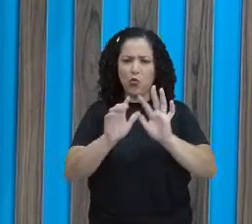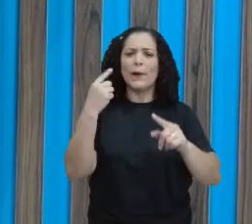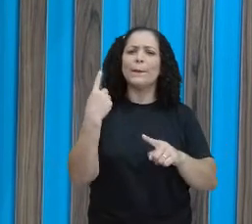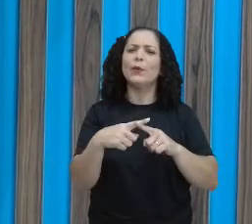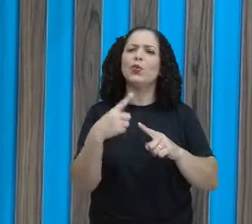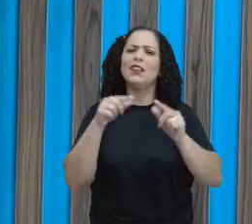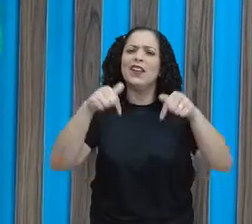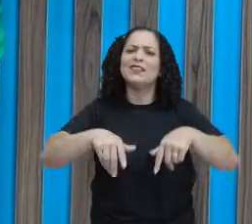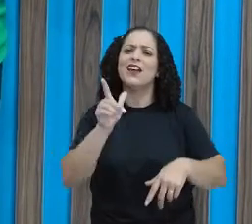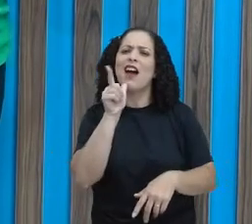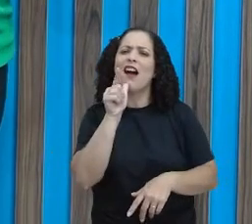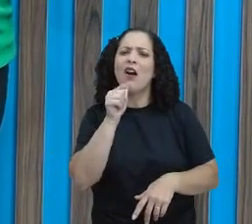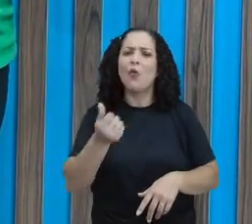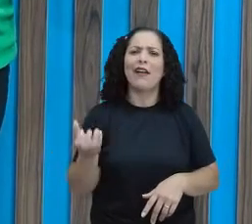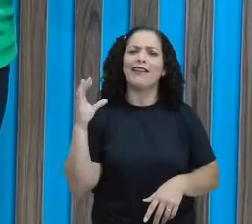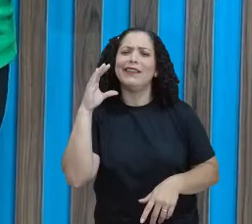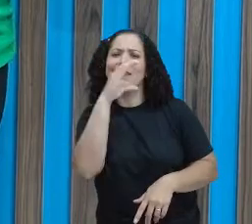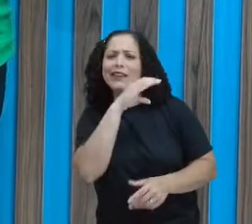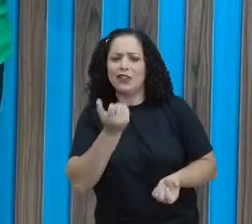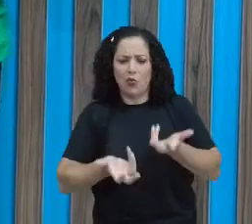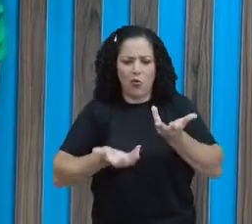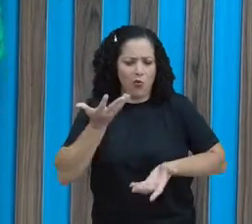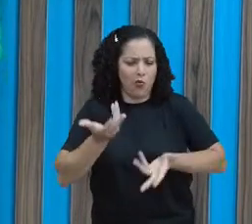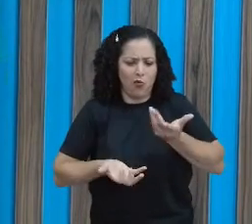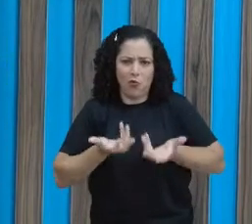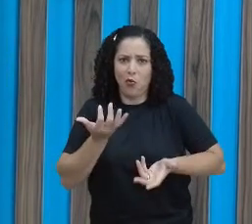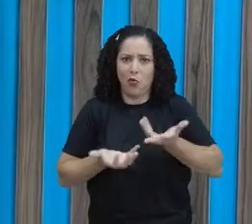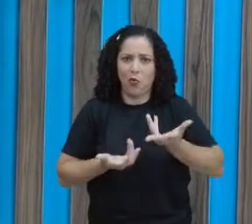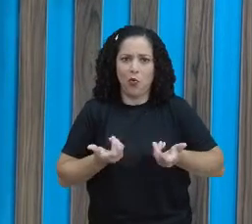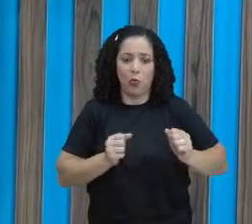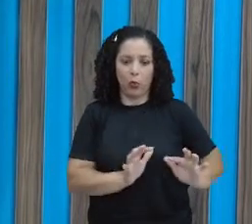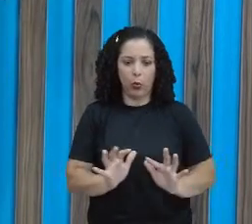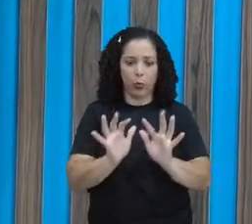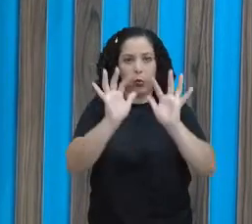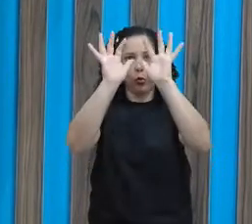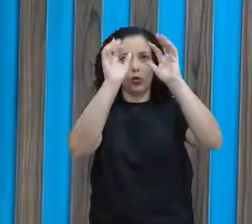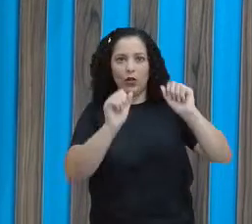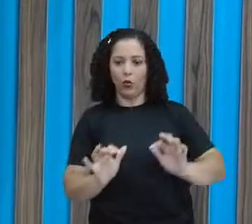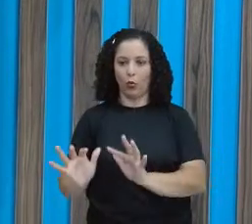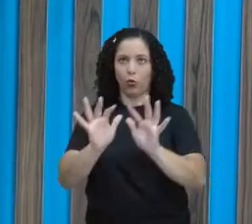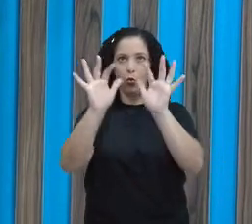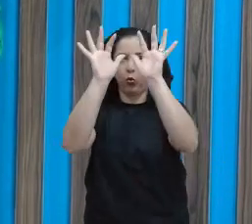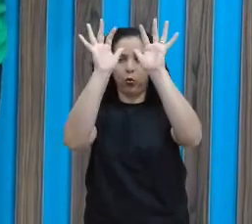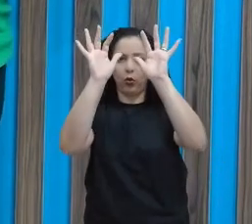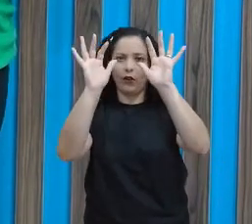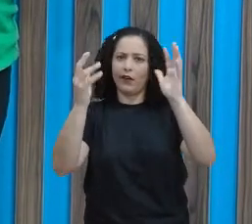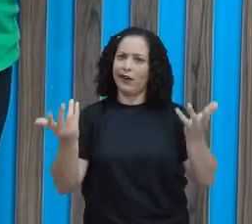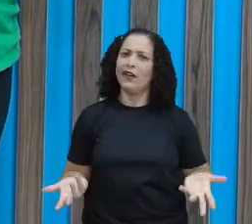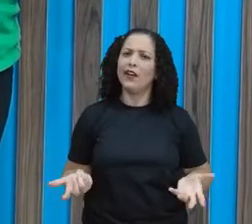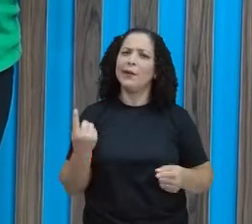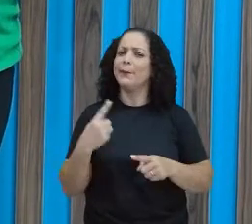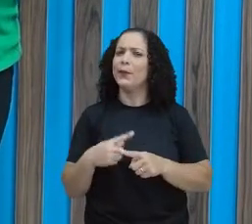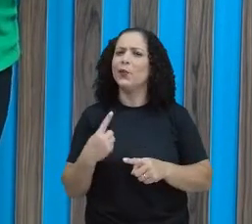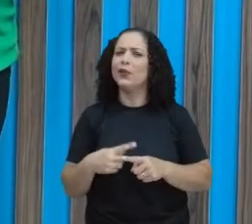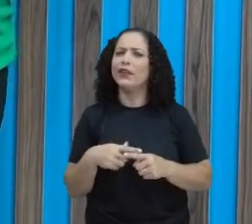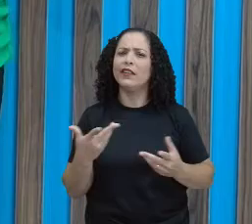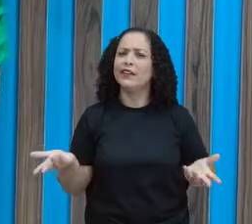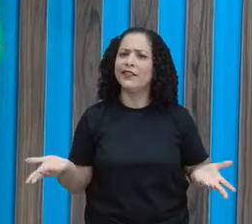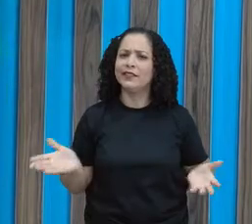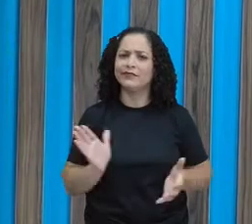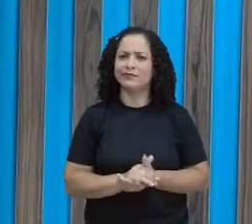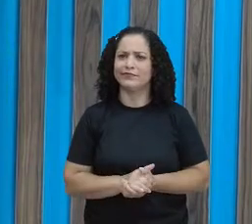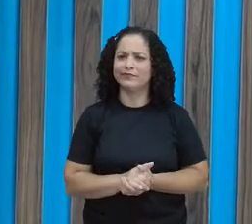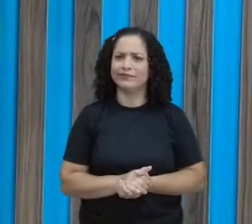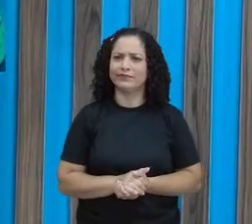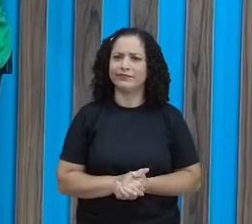água serve, né? Para que ferver água, né? E esse vapor todo de água que vai ser gerado aí, né?